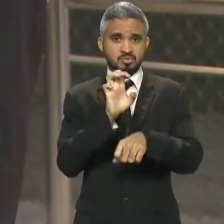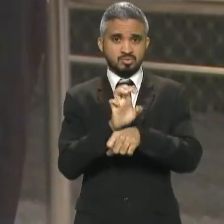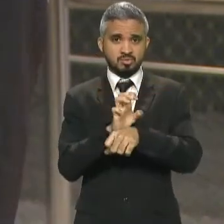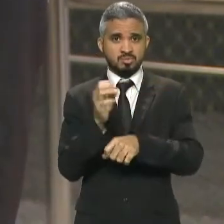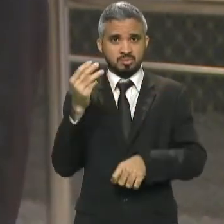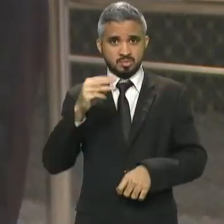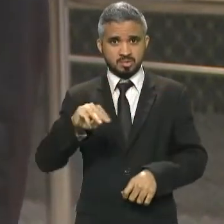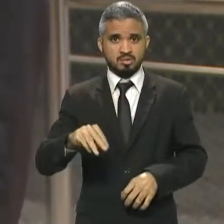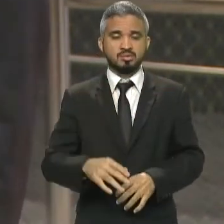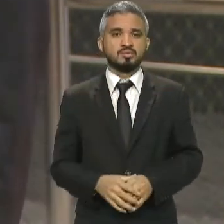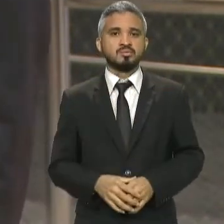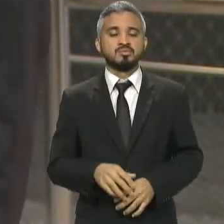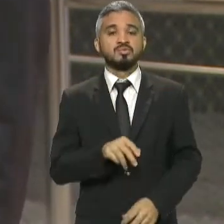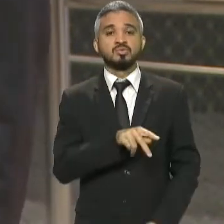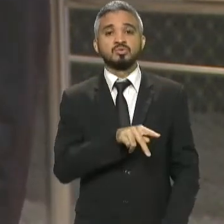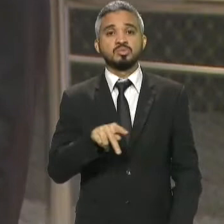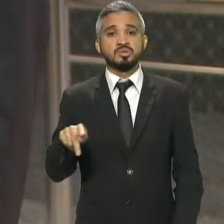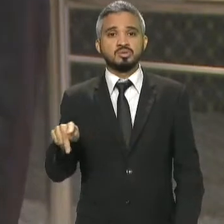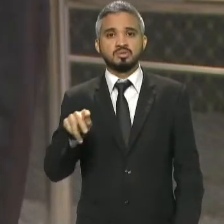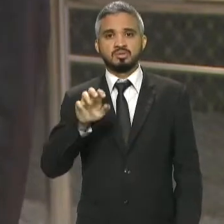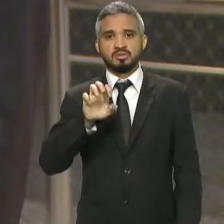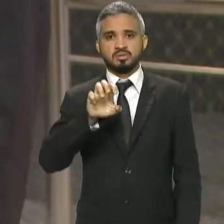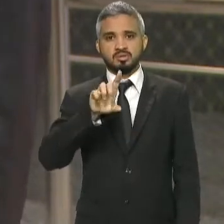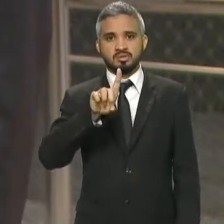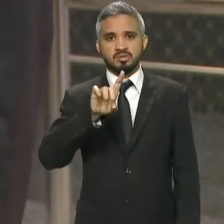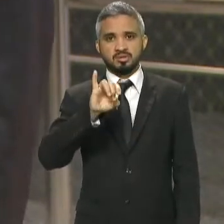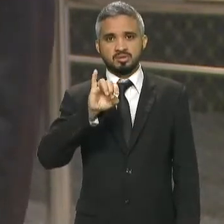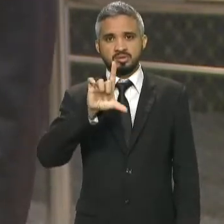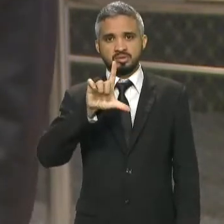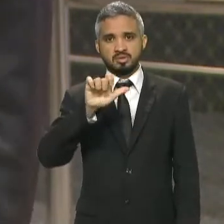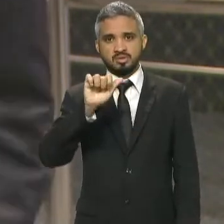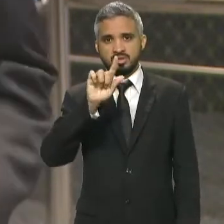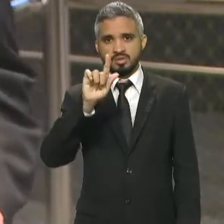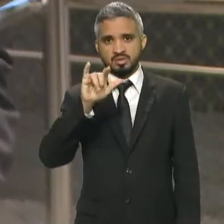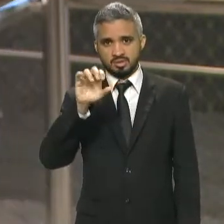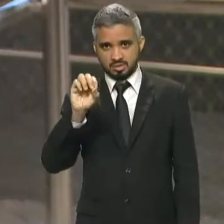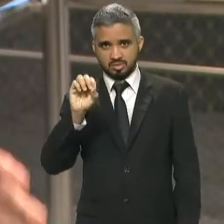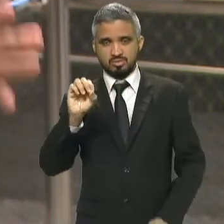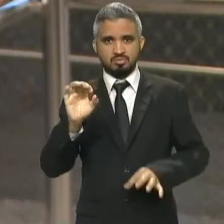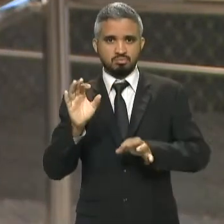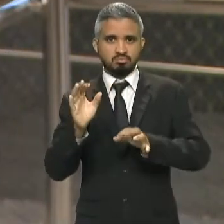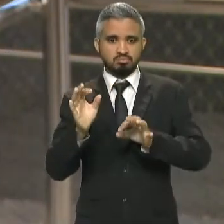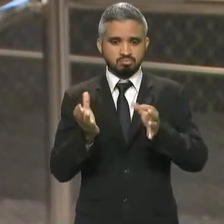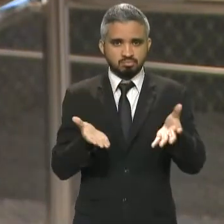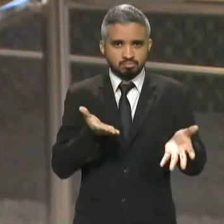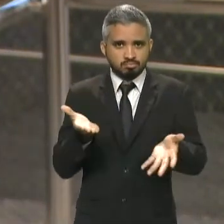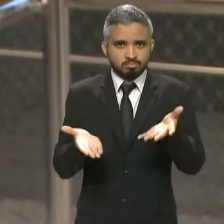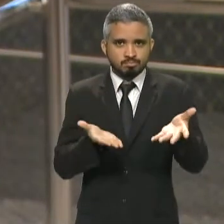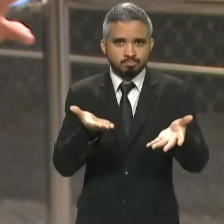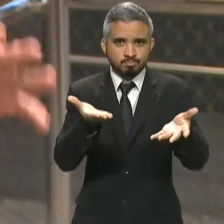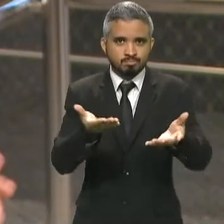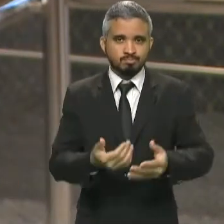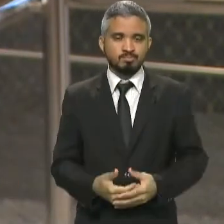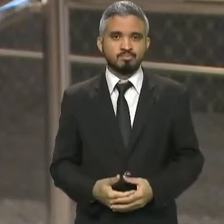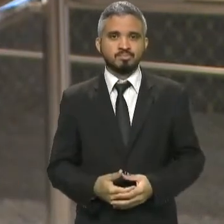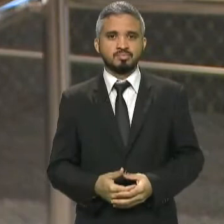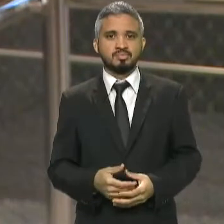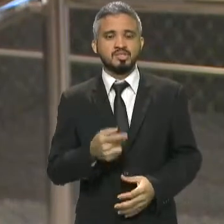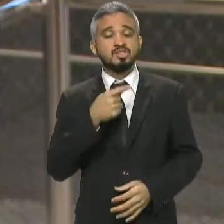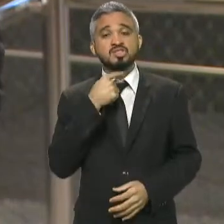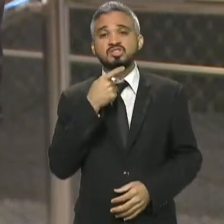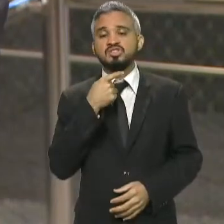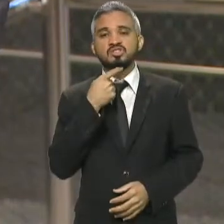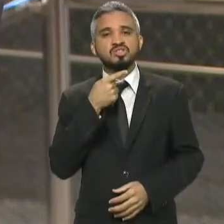que o presidente Edilásio deixa conduzir a situação. A prova disso é que ninguém consegue montar a